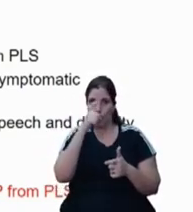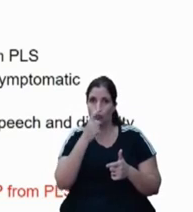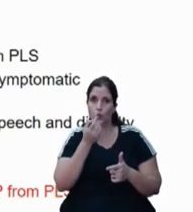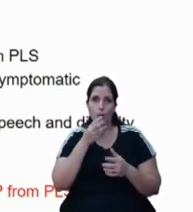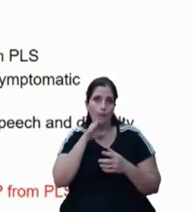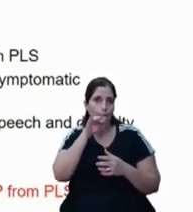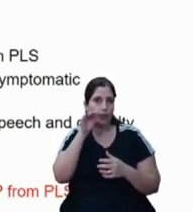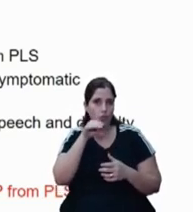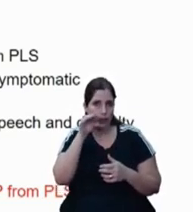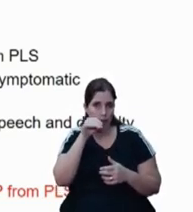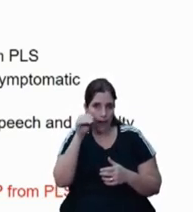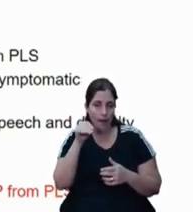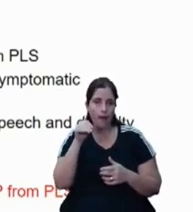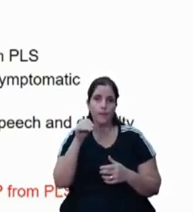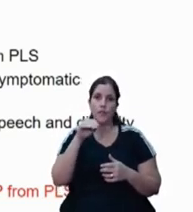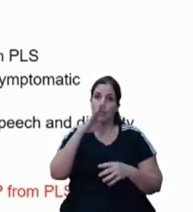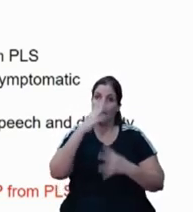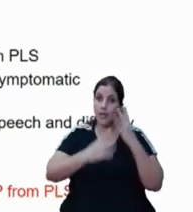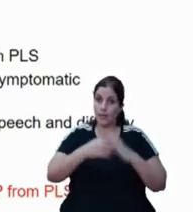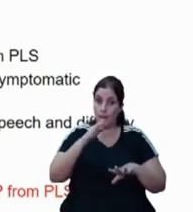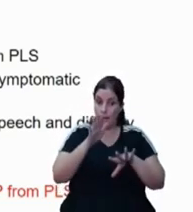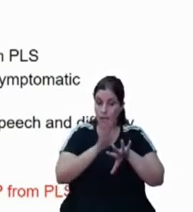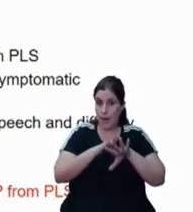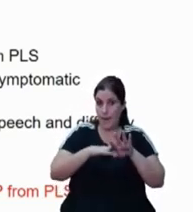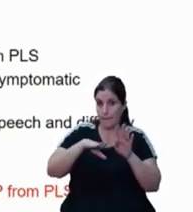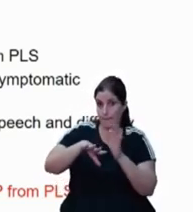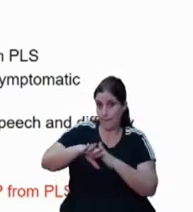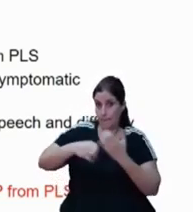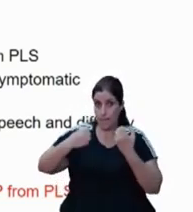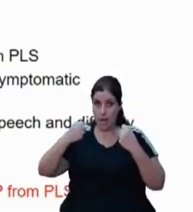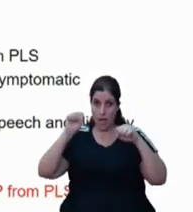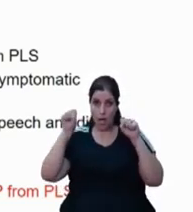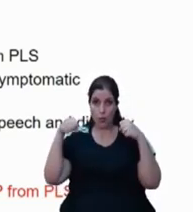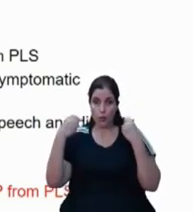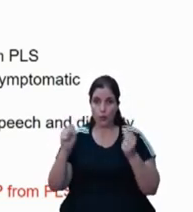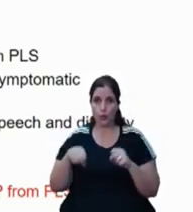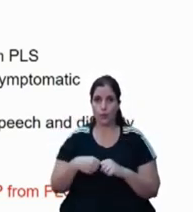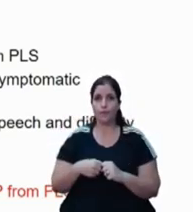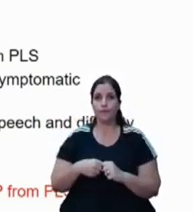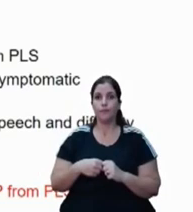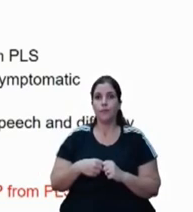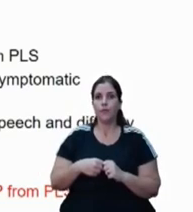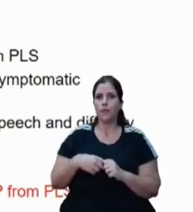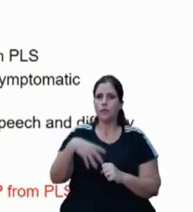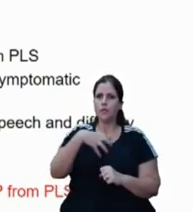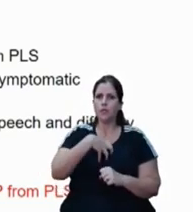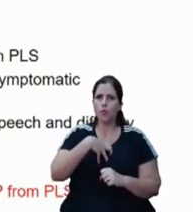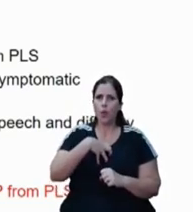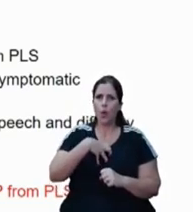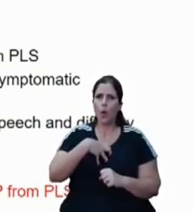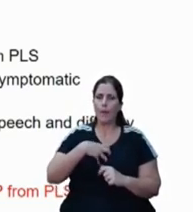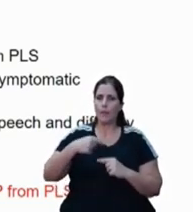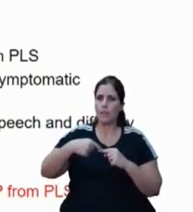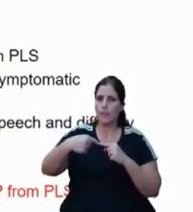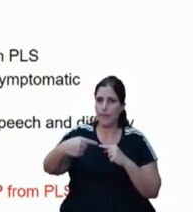que afetam as extremidades superiores, membros superiores, início de sintomas ao longo de dias ou